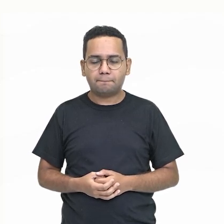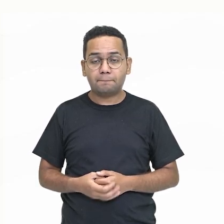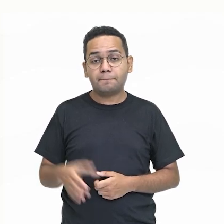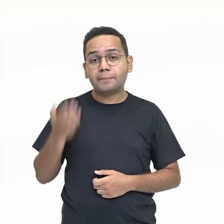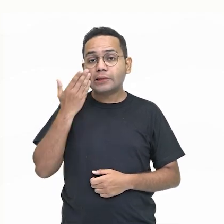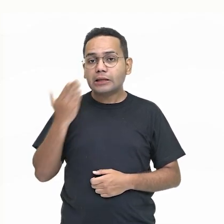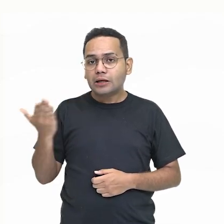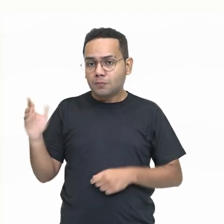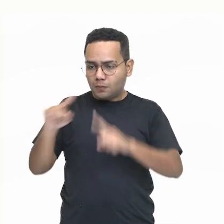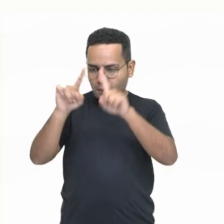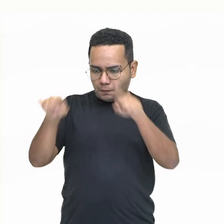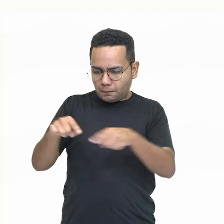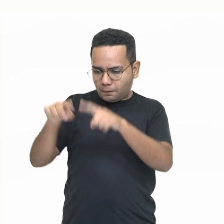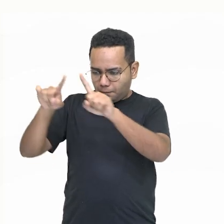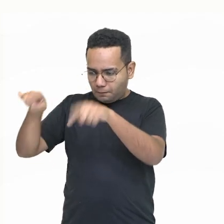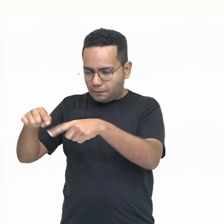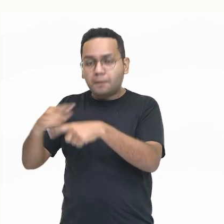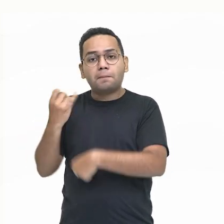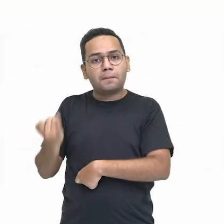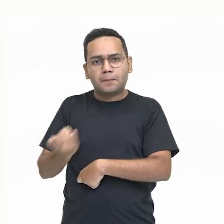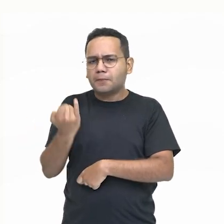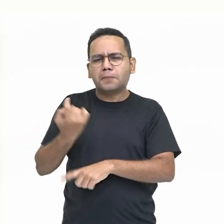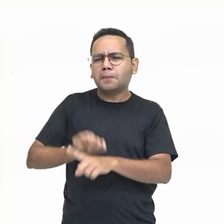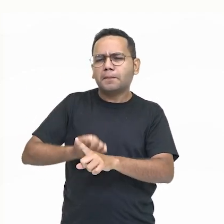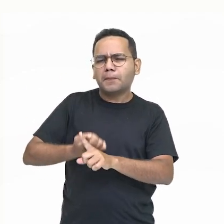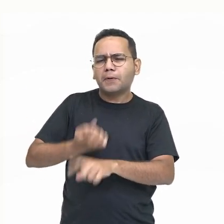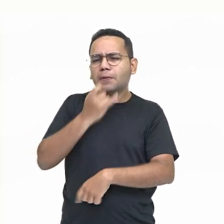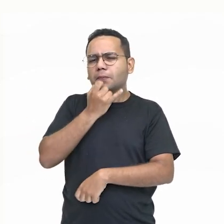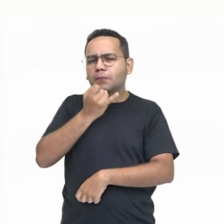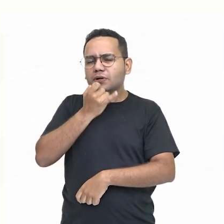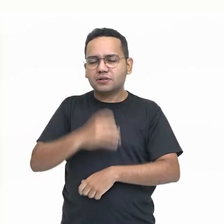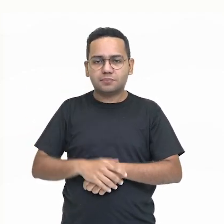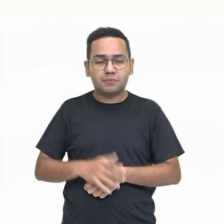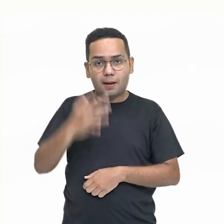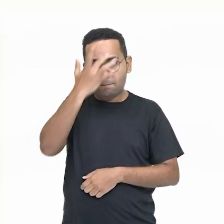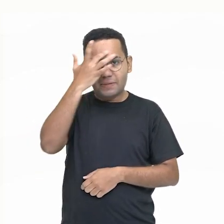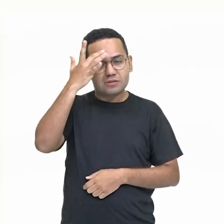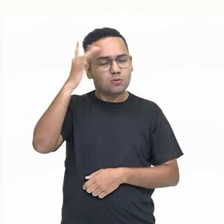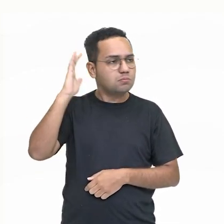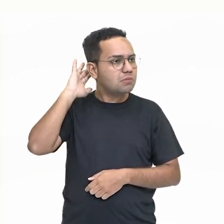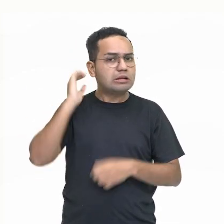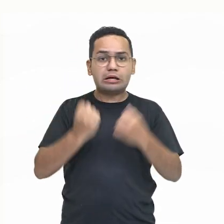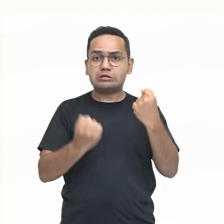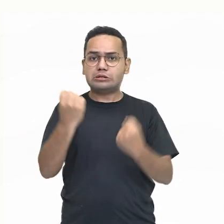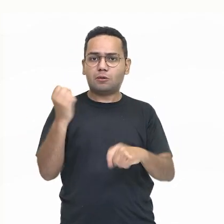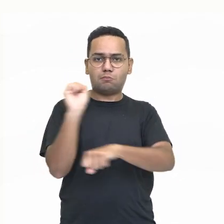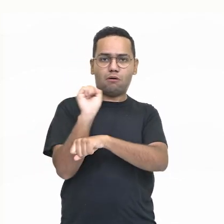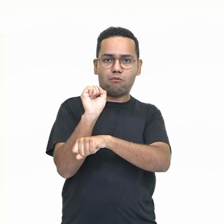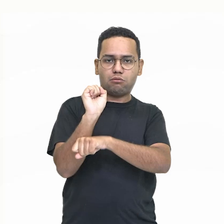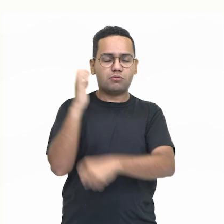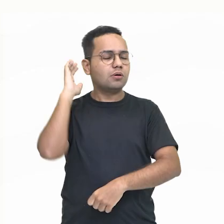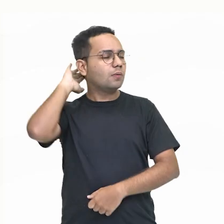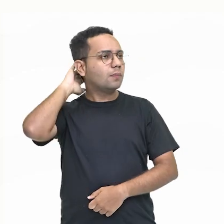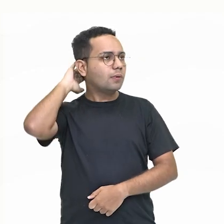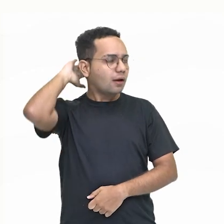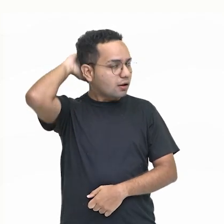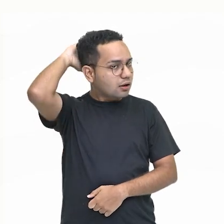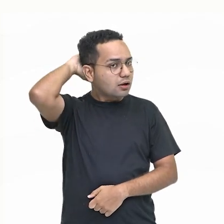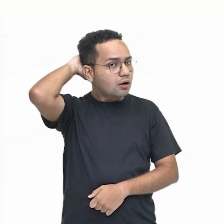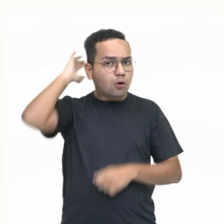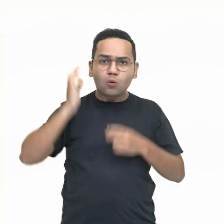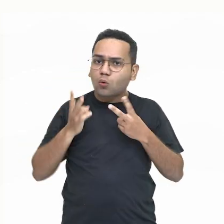são necessários devido à tendência que a cabeça dos ocupantes tem de permanecer